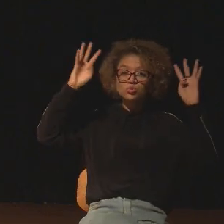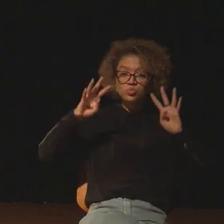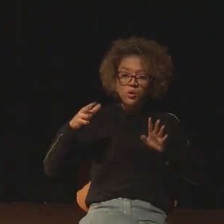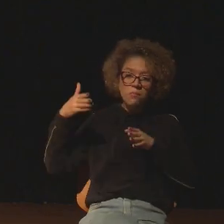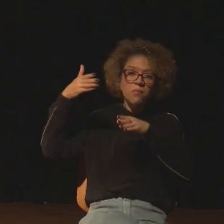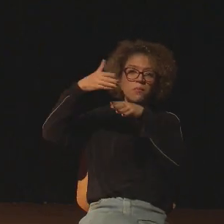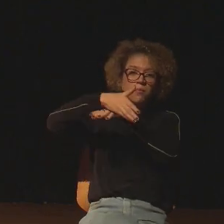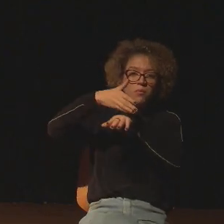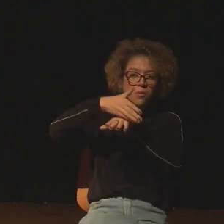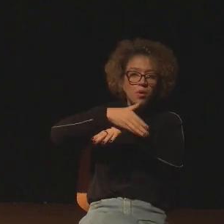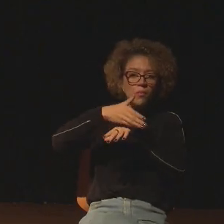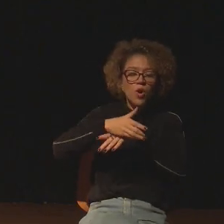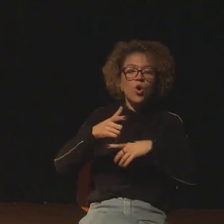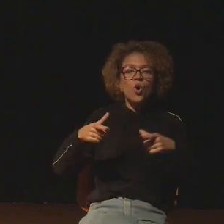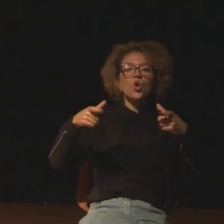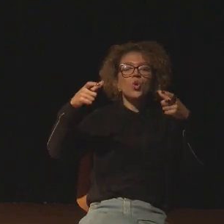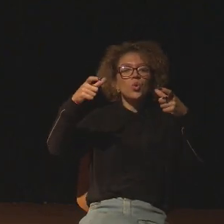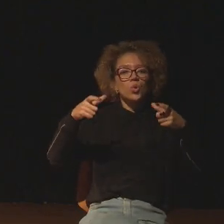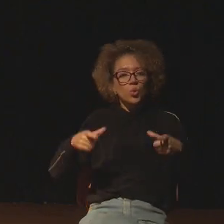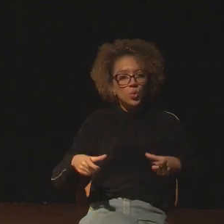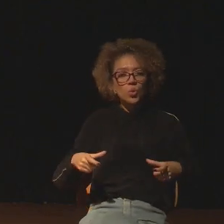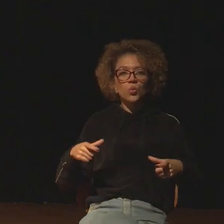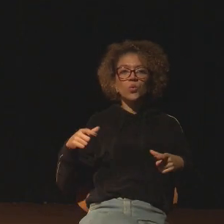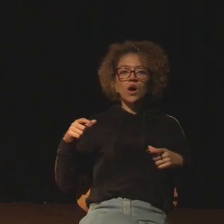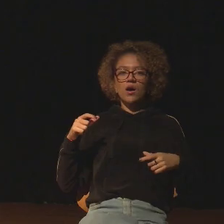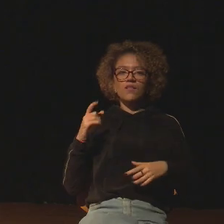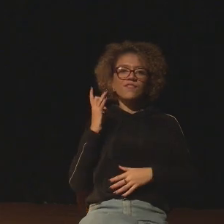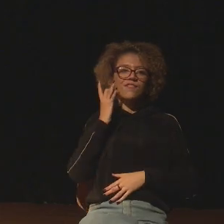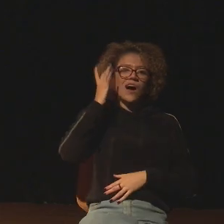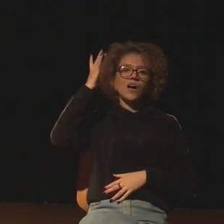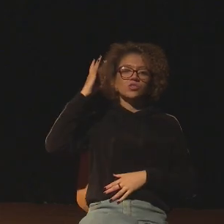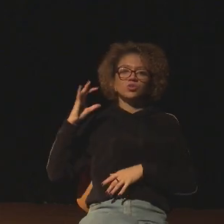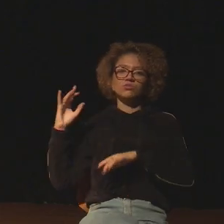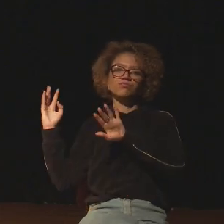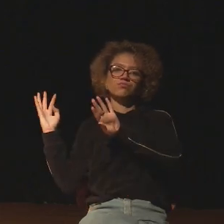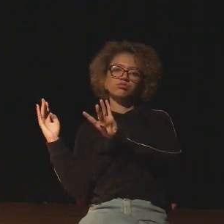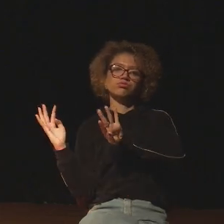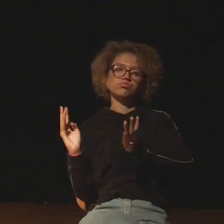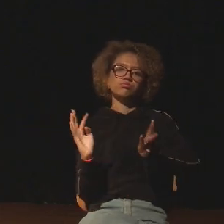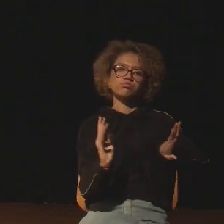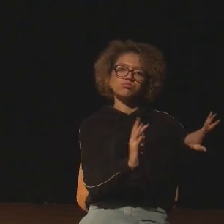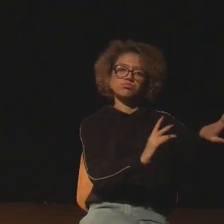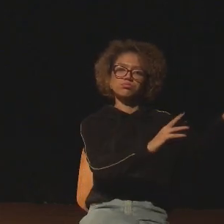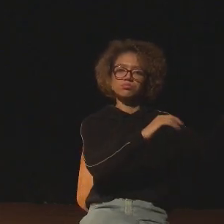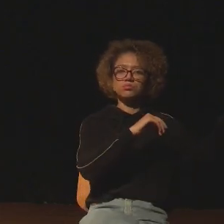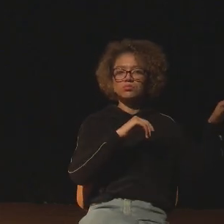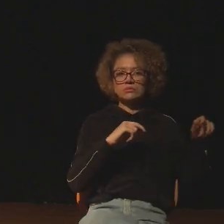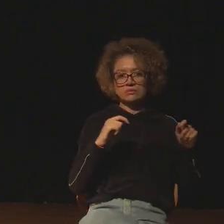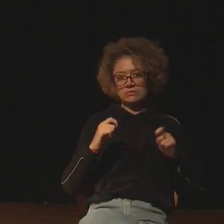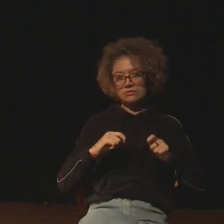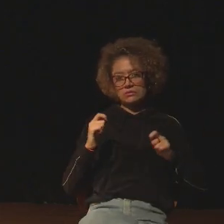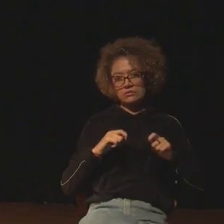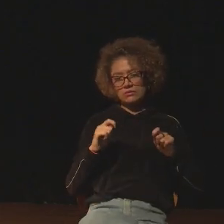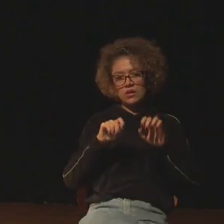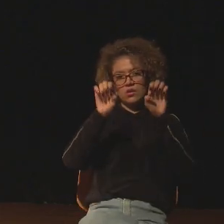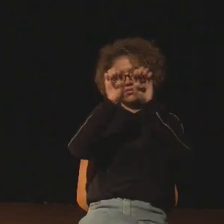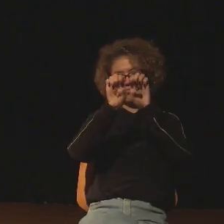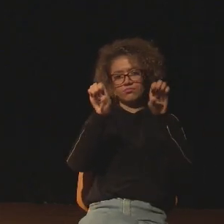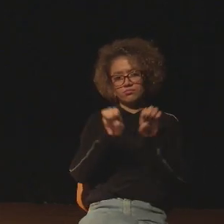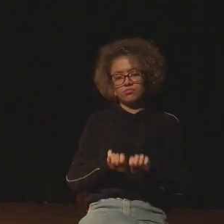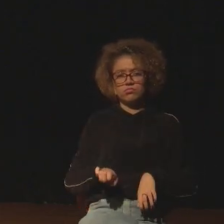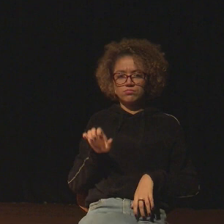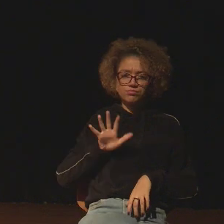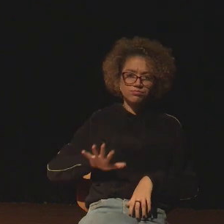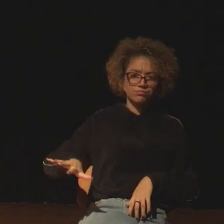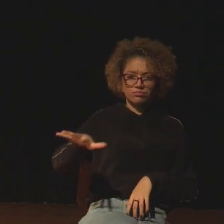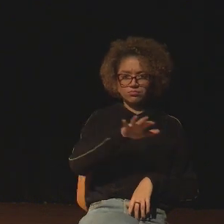ter um espaço, um lugar de fruição, né, e, de alguma maneira, junto desse patrimônio arquitetônico espetacular que é o